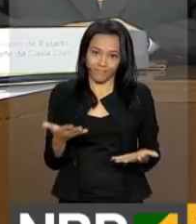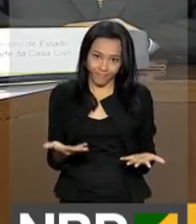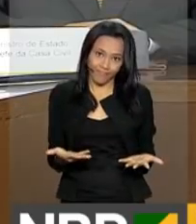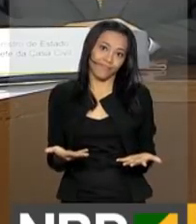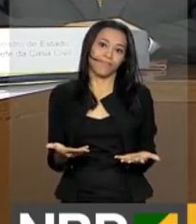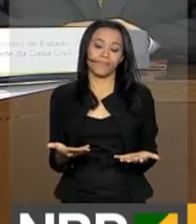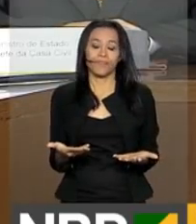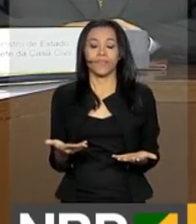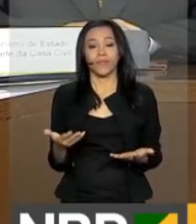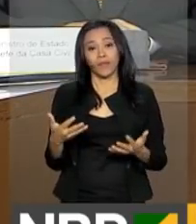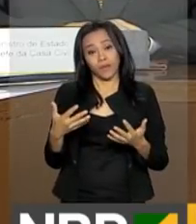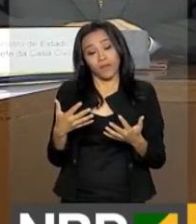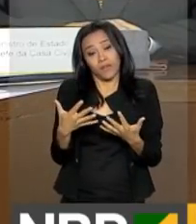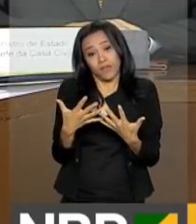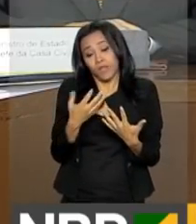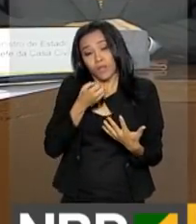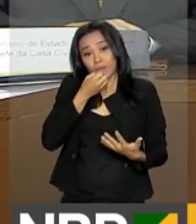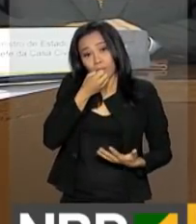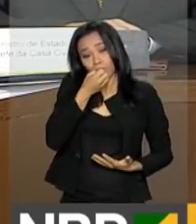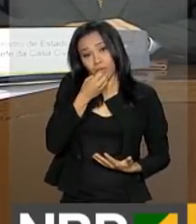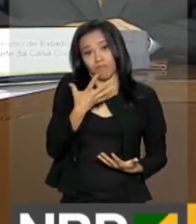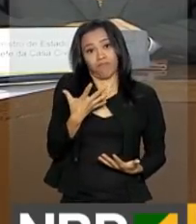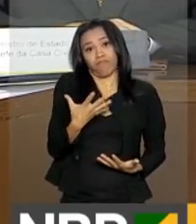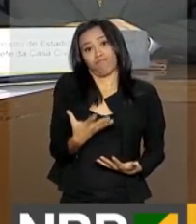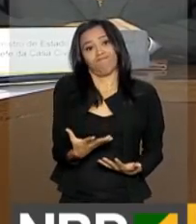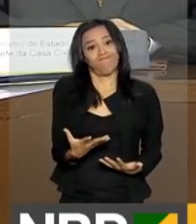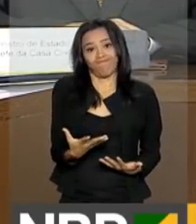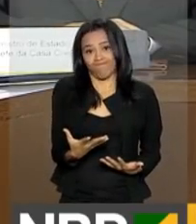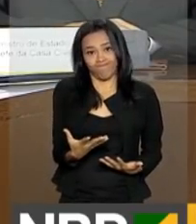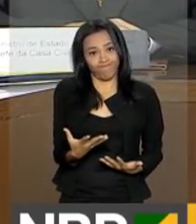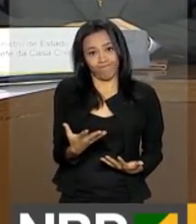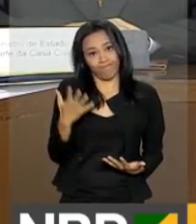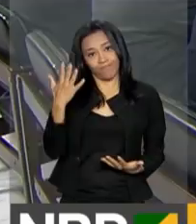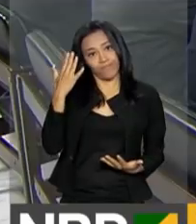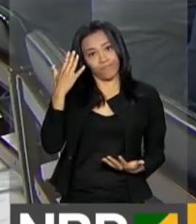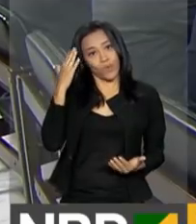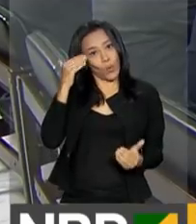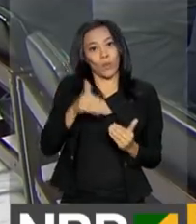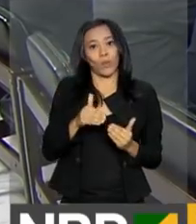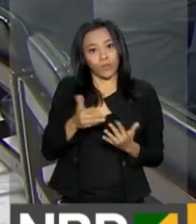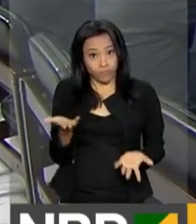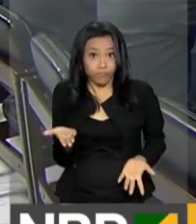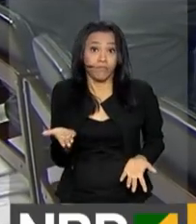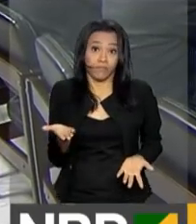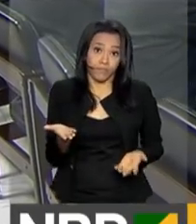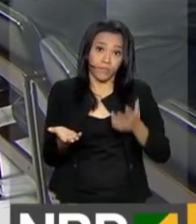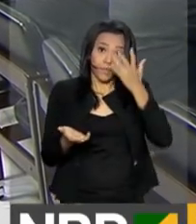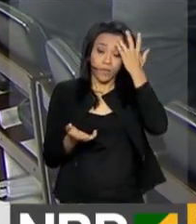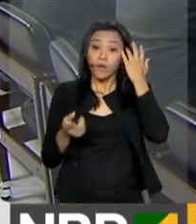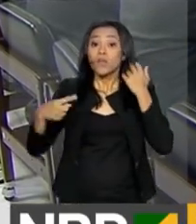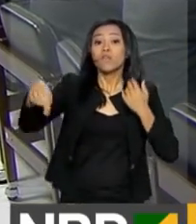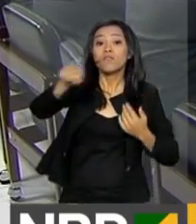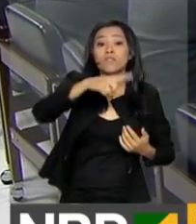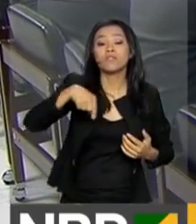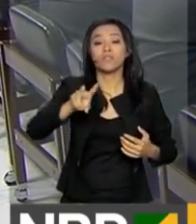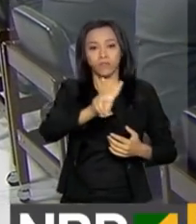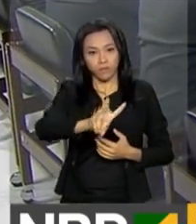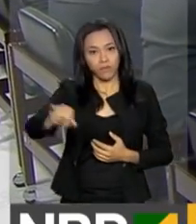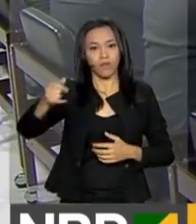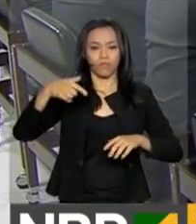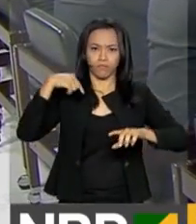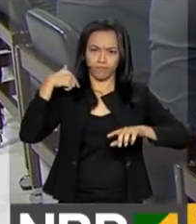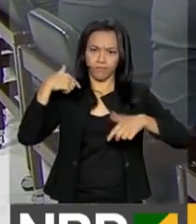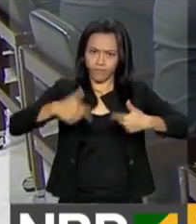alertá não é não é razoável e nem admissível portanto o que os senhores vão fazer e muitos